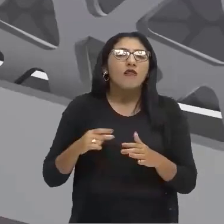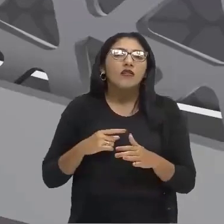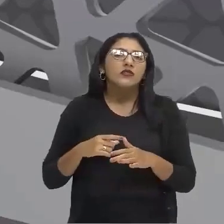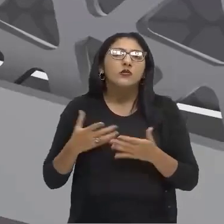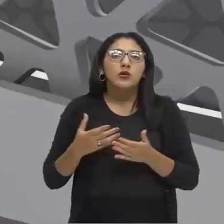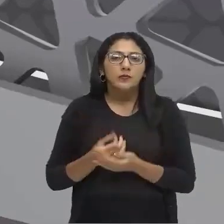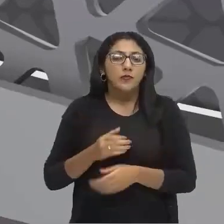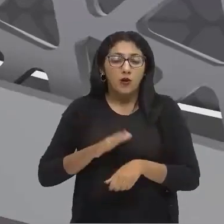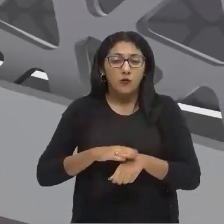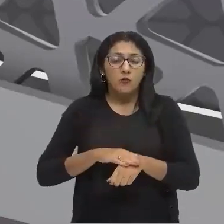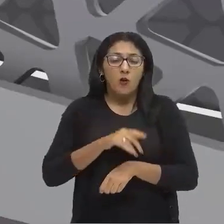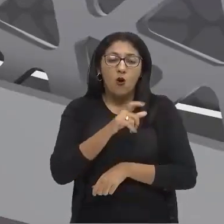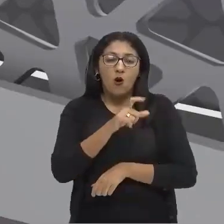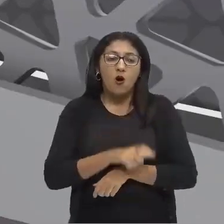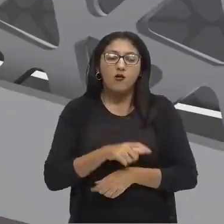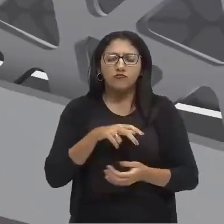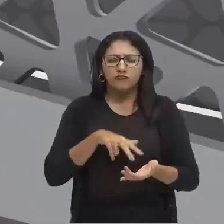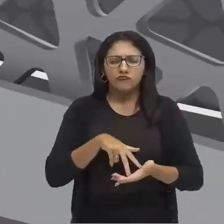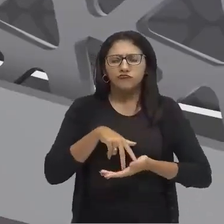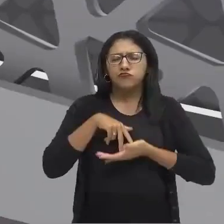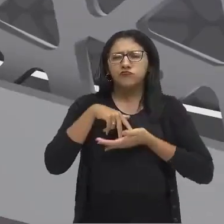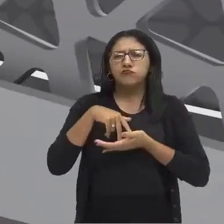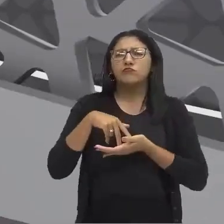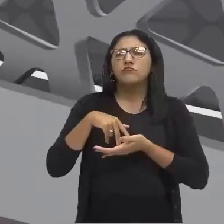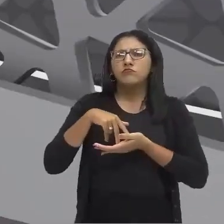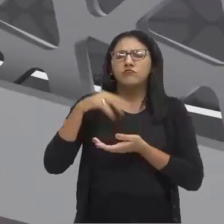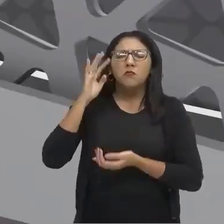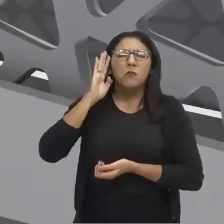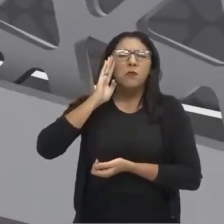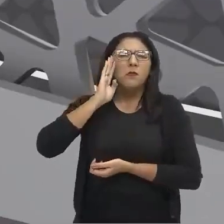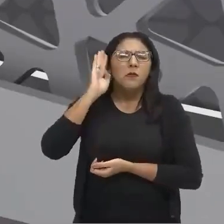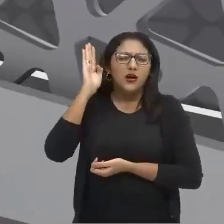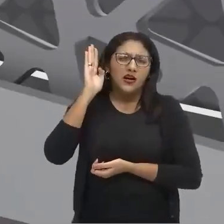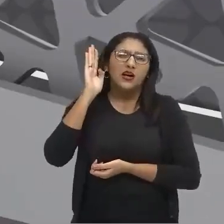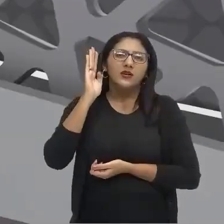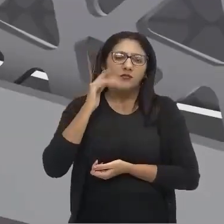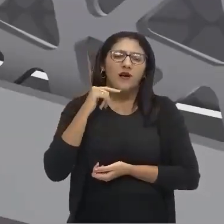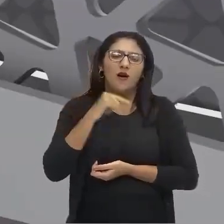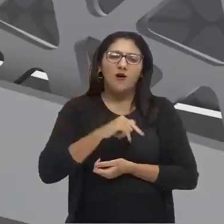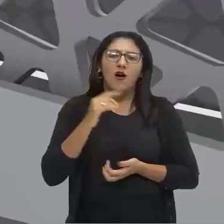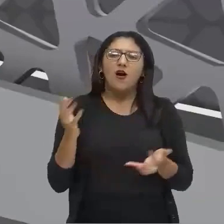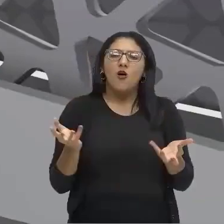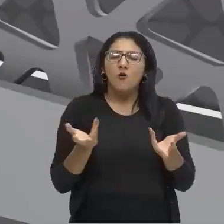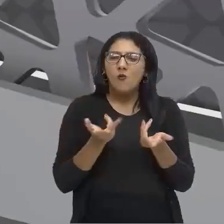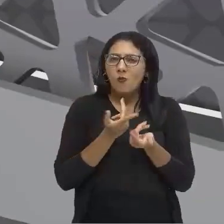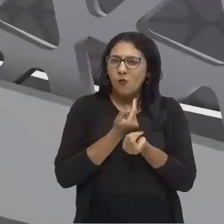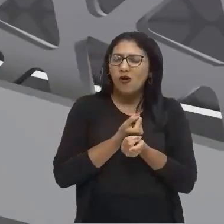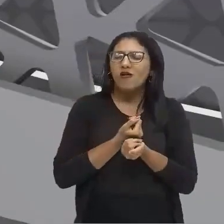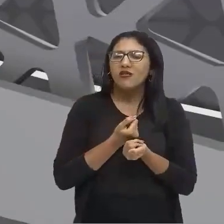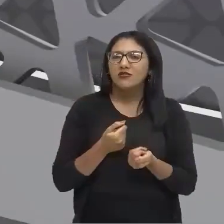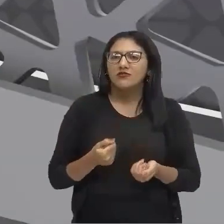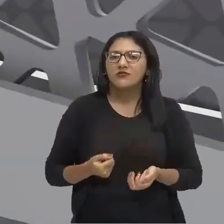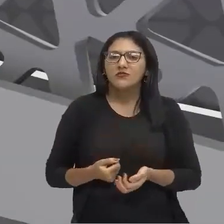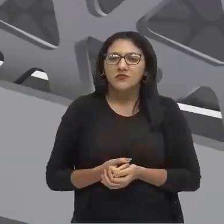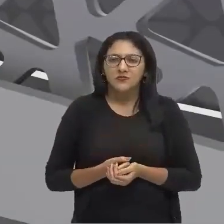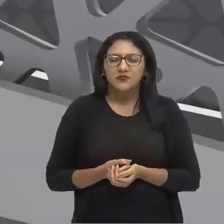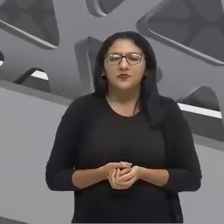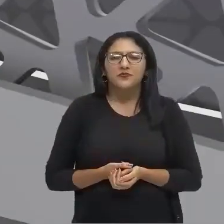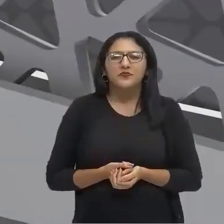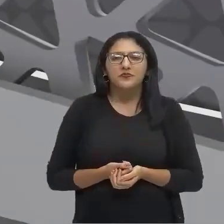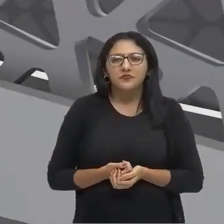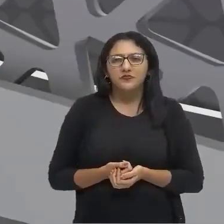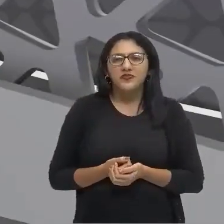ser o protagonista, ele vai se destacar naquela habilidade, naquela situação,